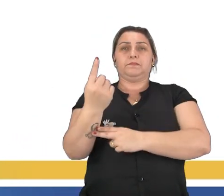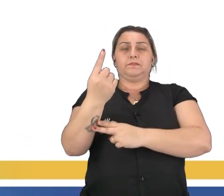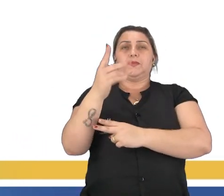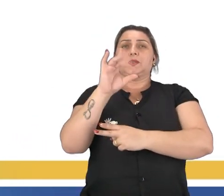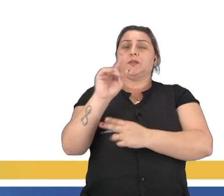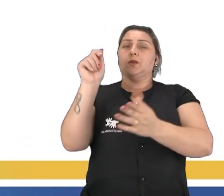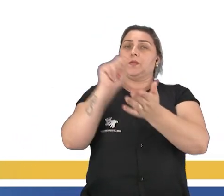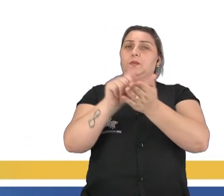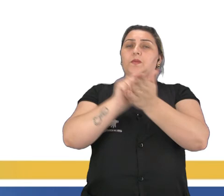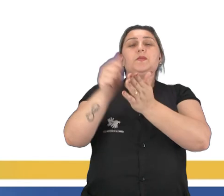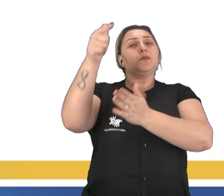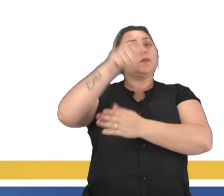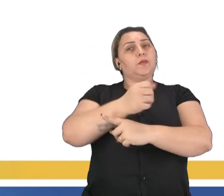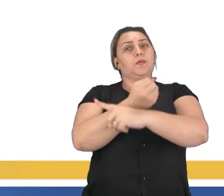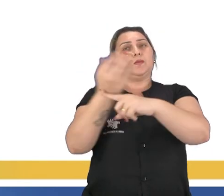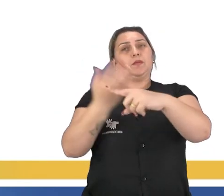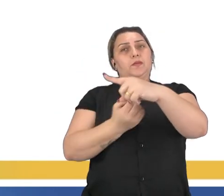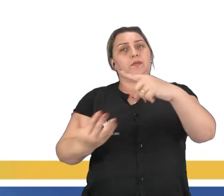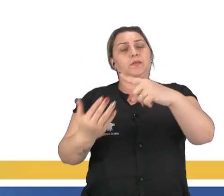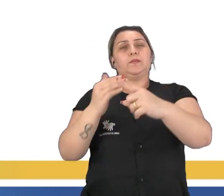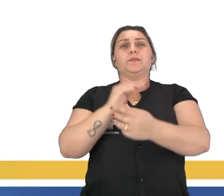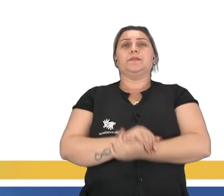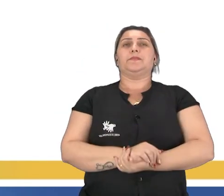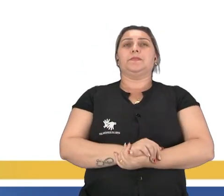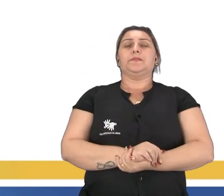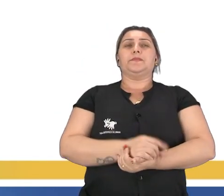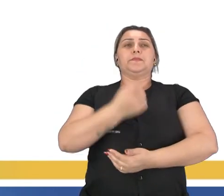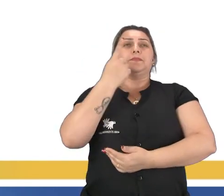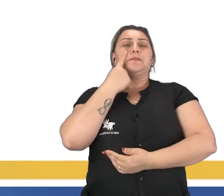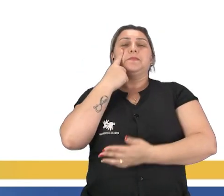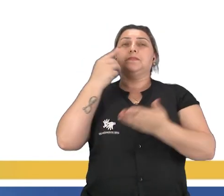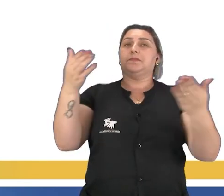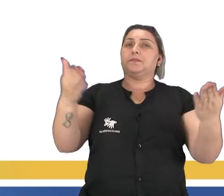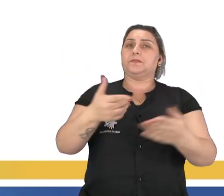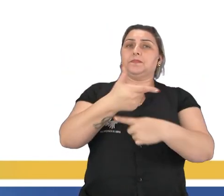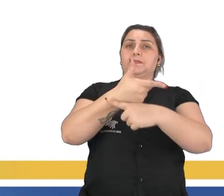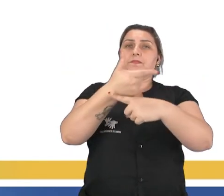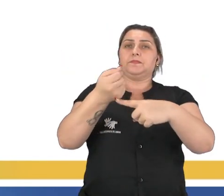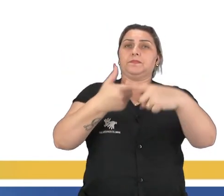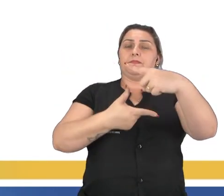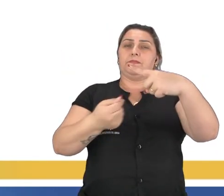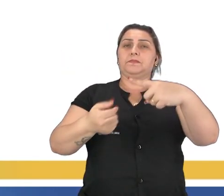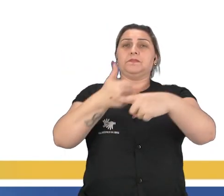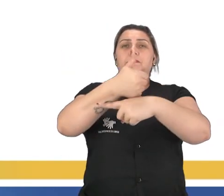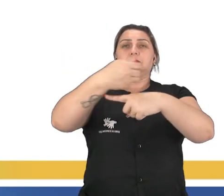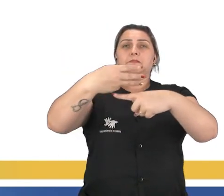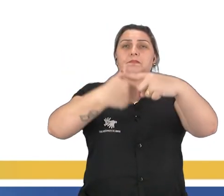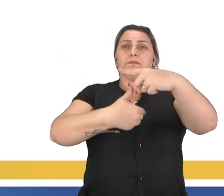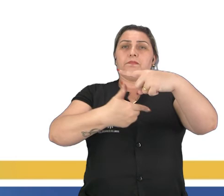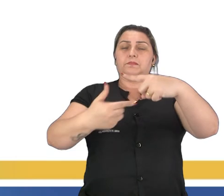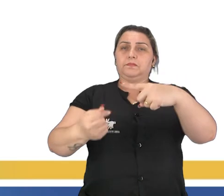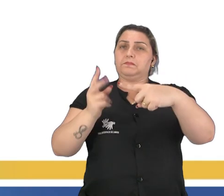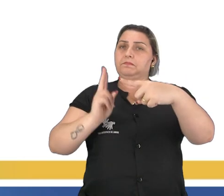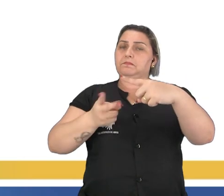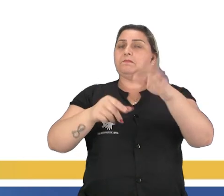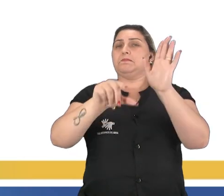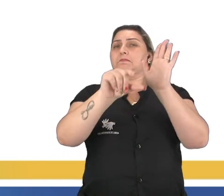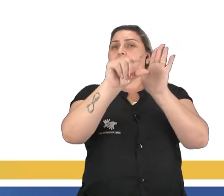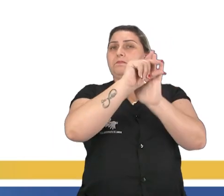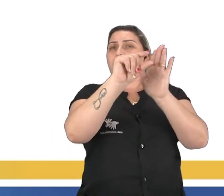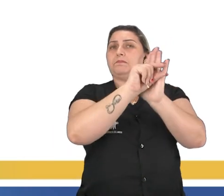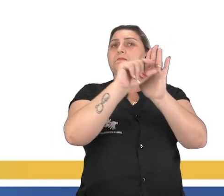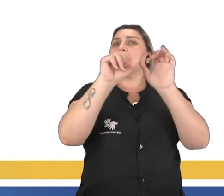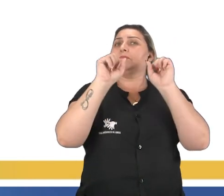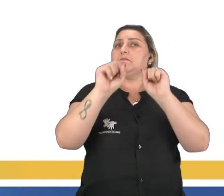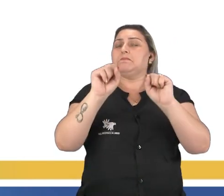só reescrevi essa minha fração. Observe que agora 20 sobre 20 e 13 sobre 20 têm os mesmos denominador, então agora